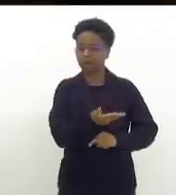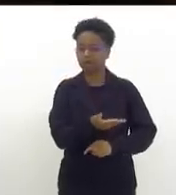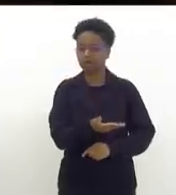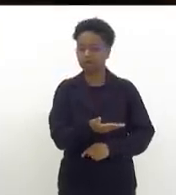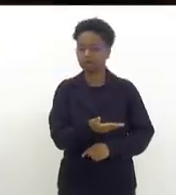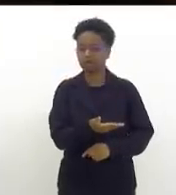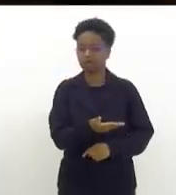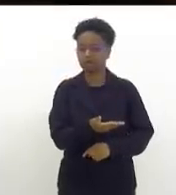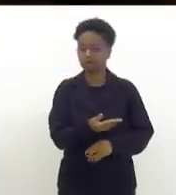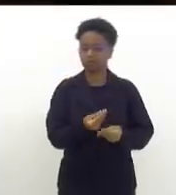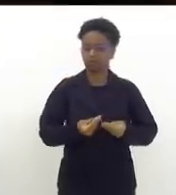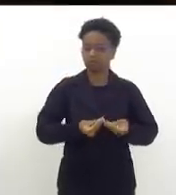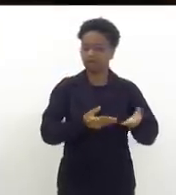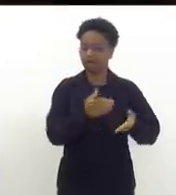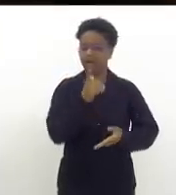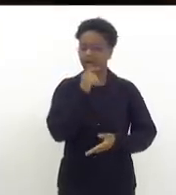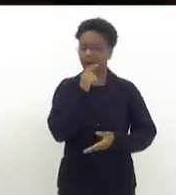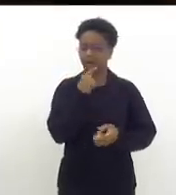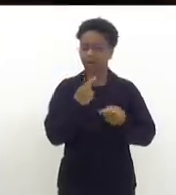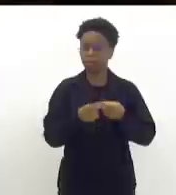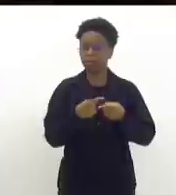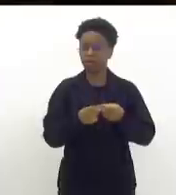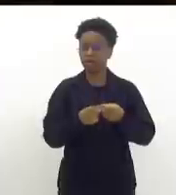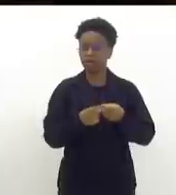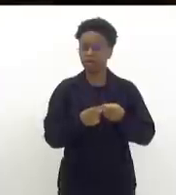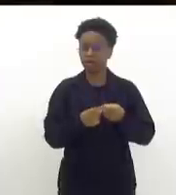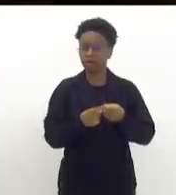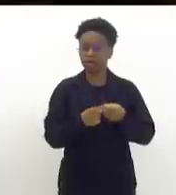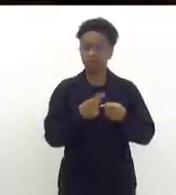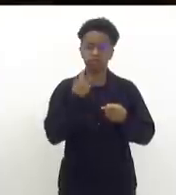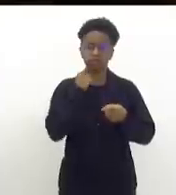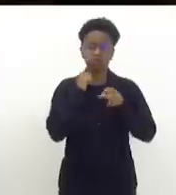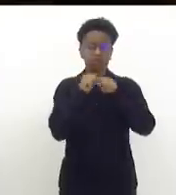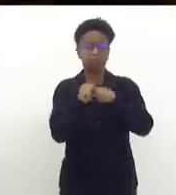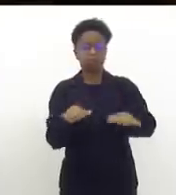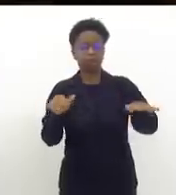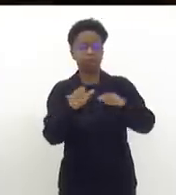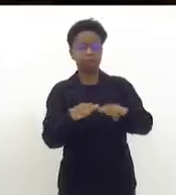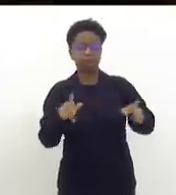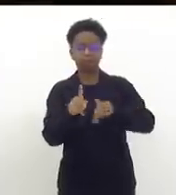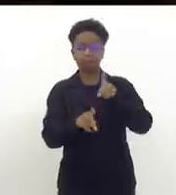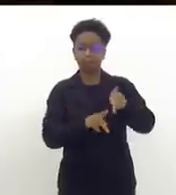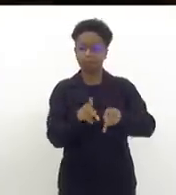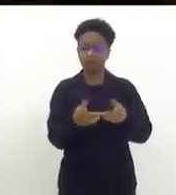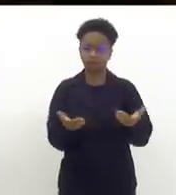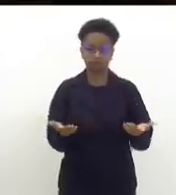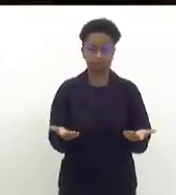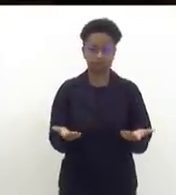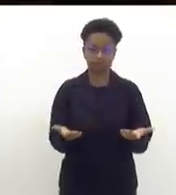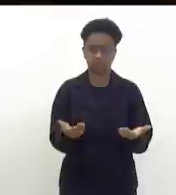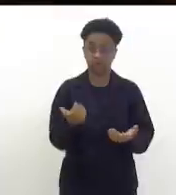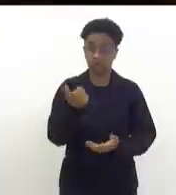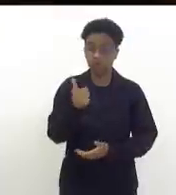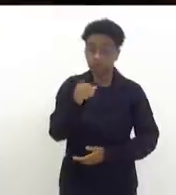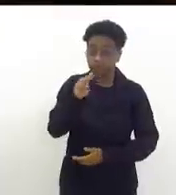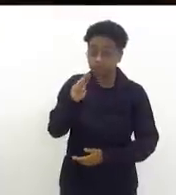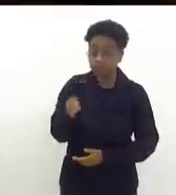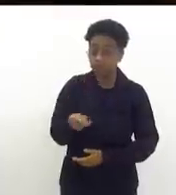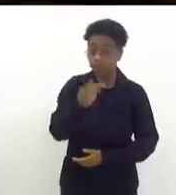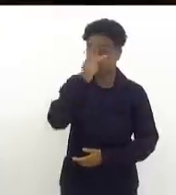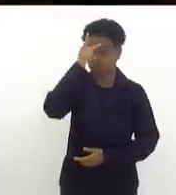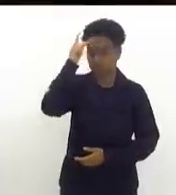numa água que vem a contaminar uma população por inteiro 11 milhões de